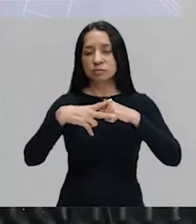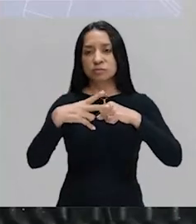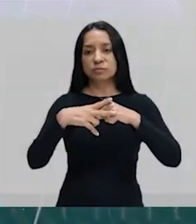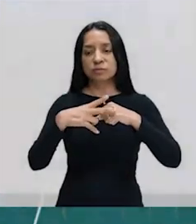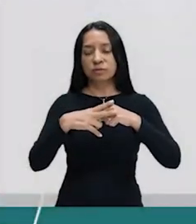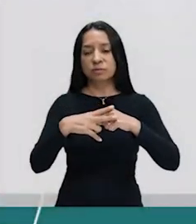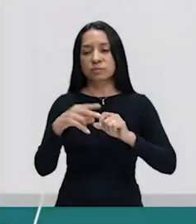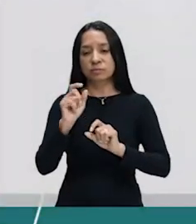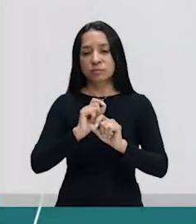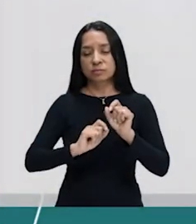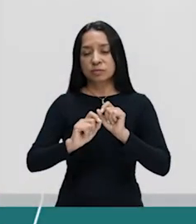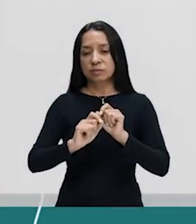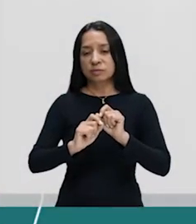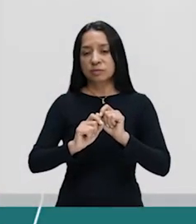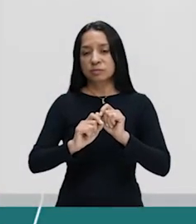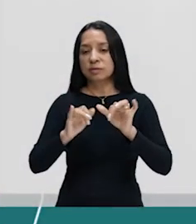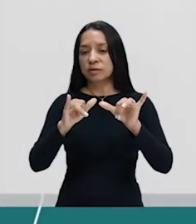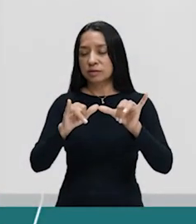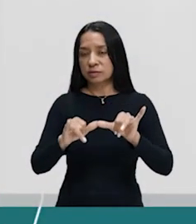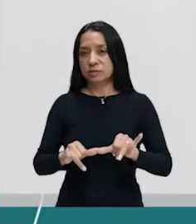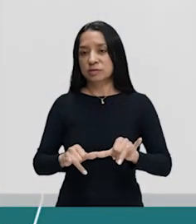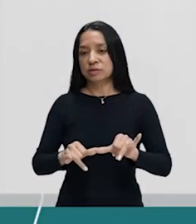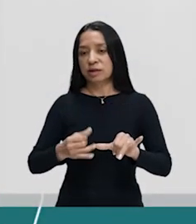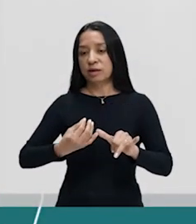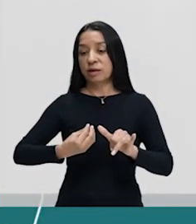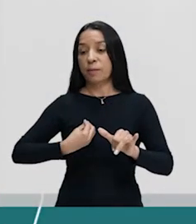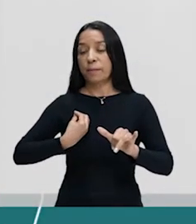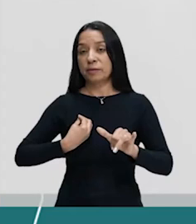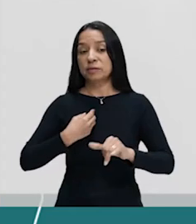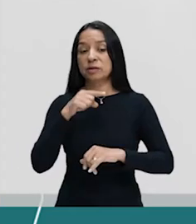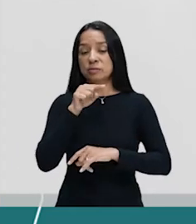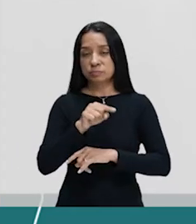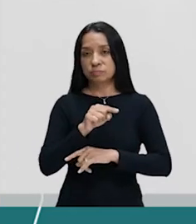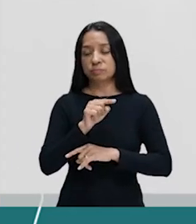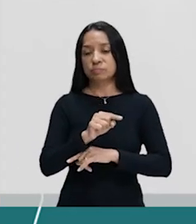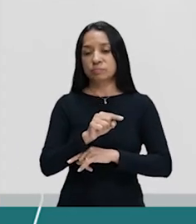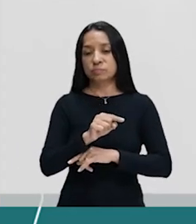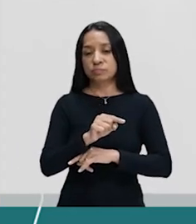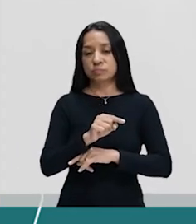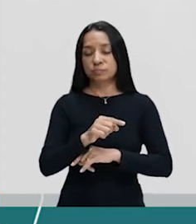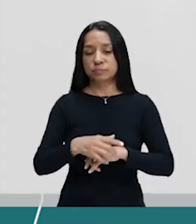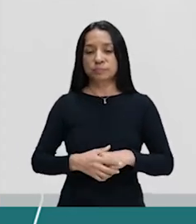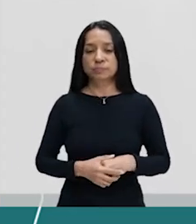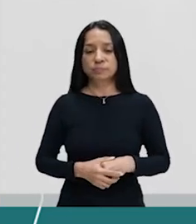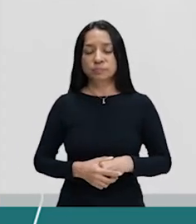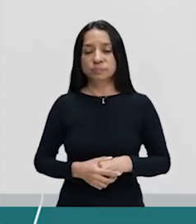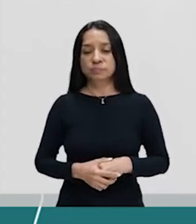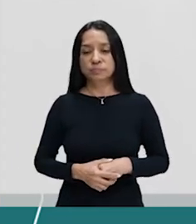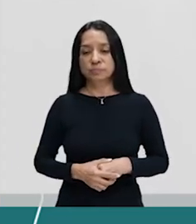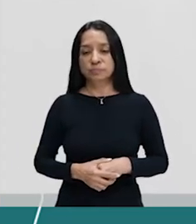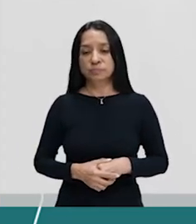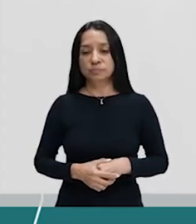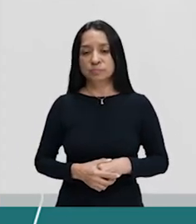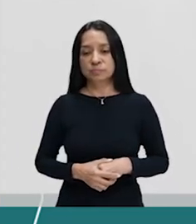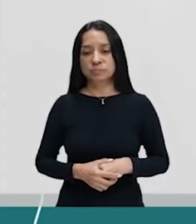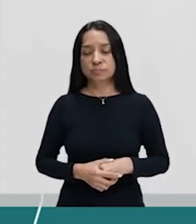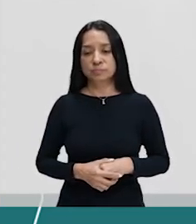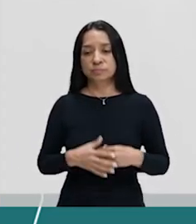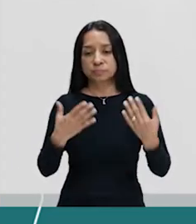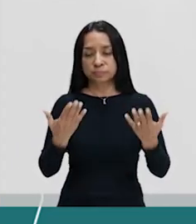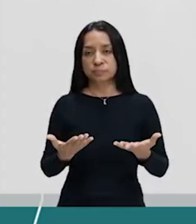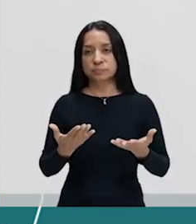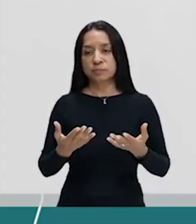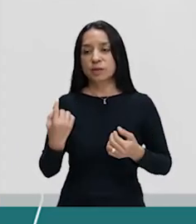é, verbo estar em presente indicativo. Verbo estar em presente de indicativo. Tá